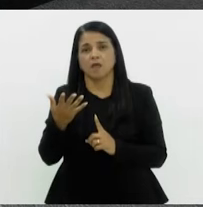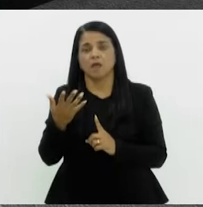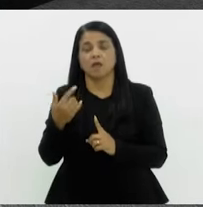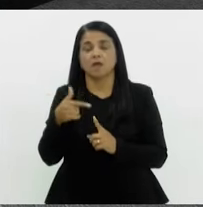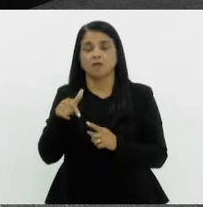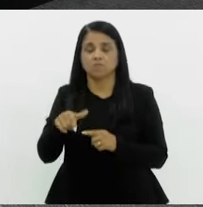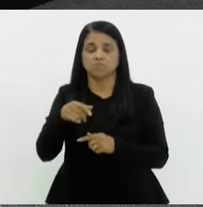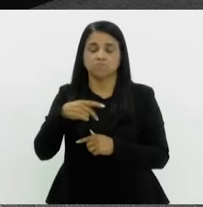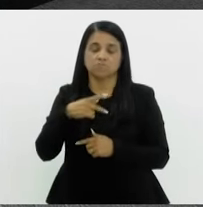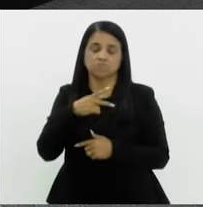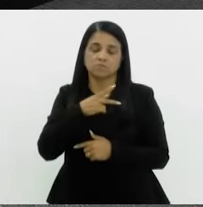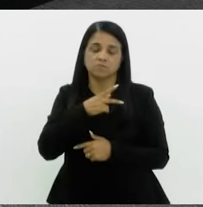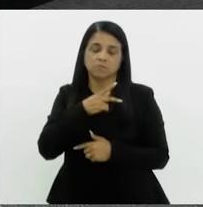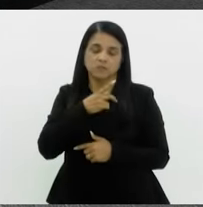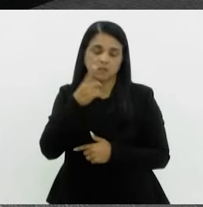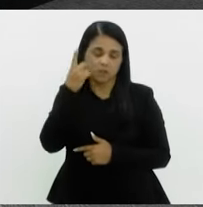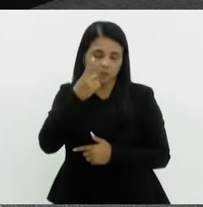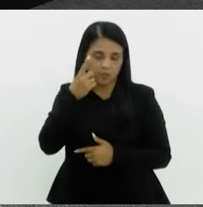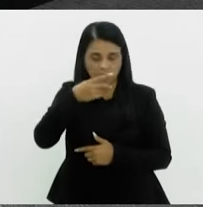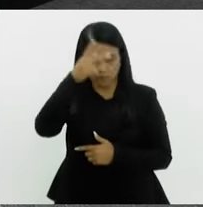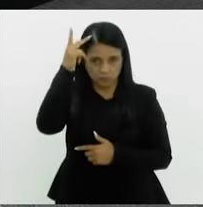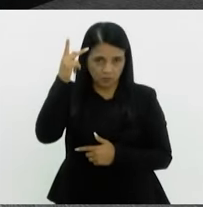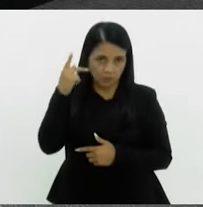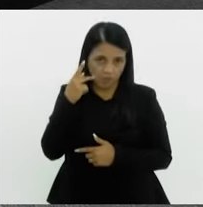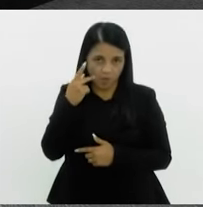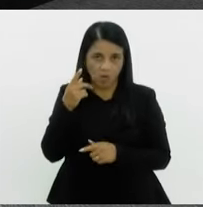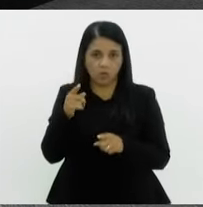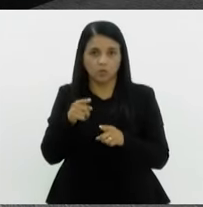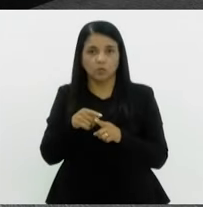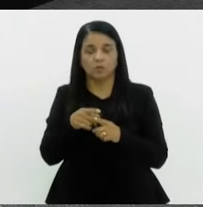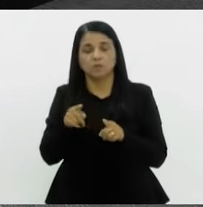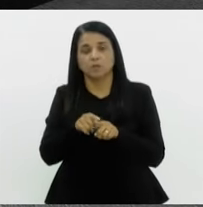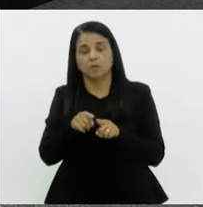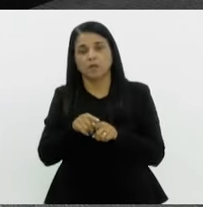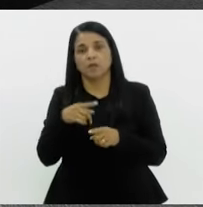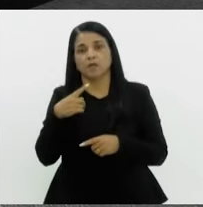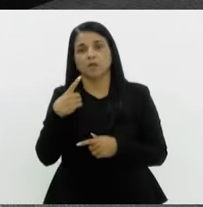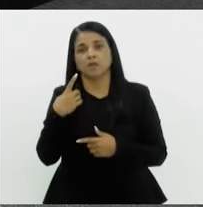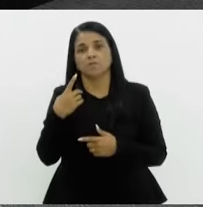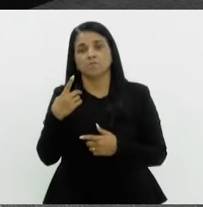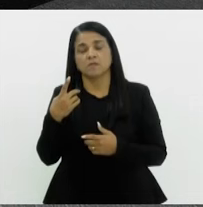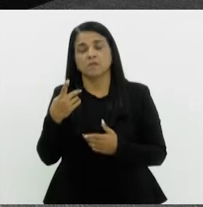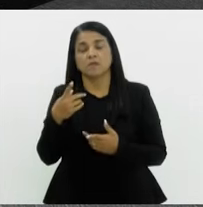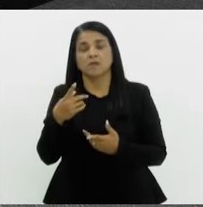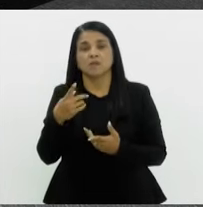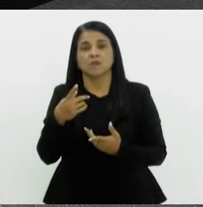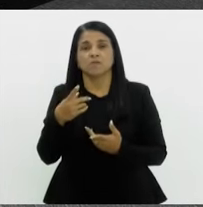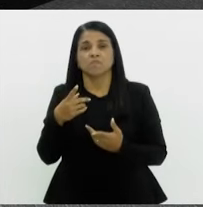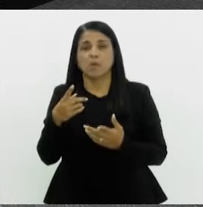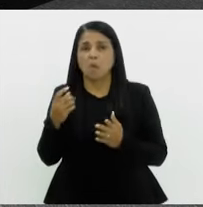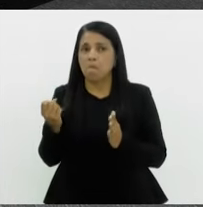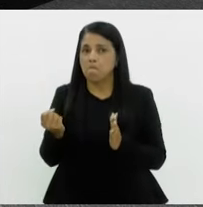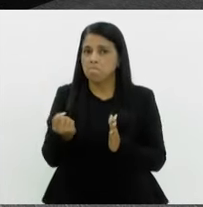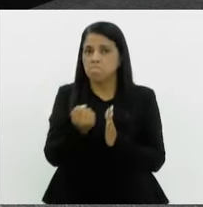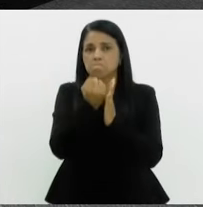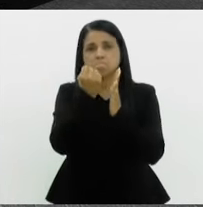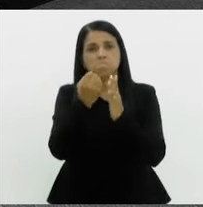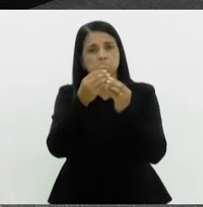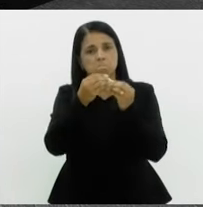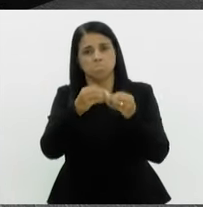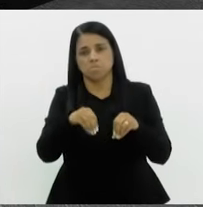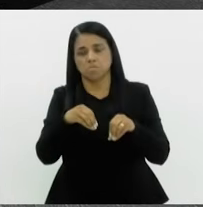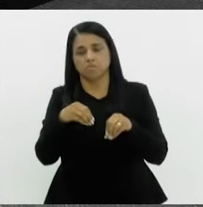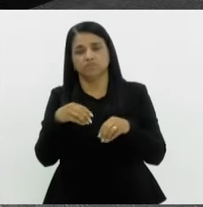sessão, deputado Flávio Serafini, é um dos maiores impactos do Estado do Rio de Janeiro nos últimos 20